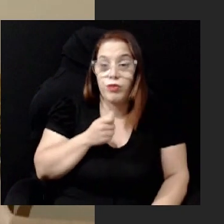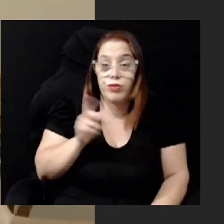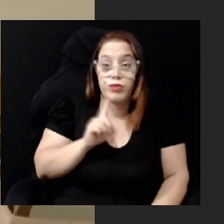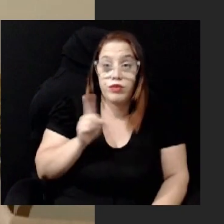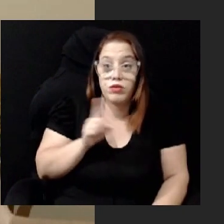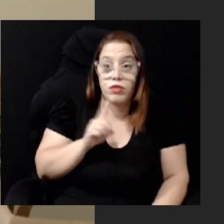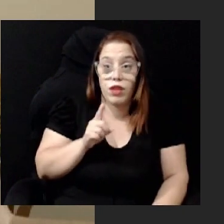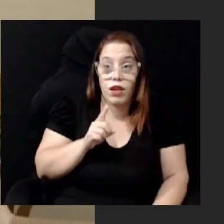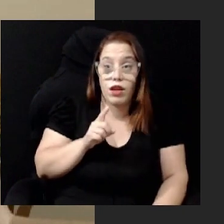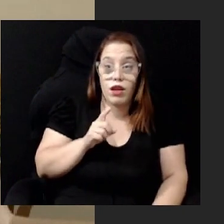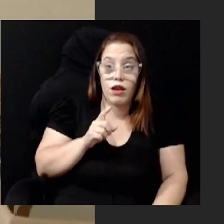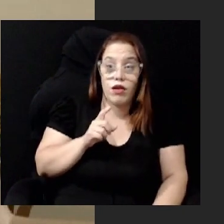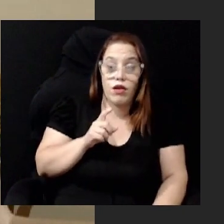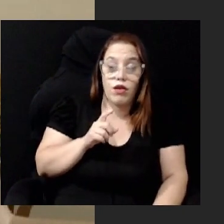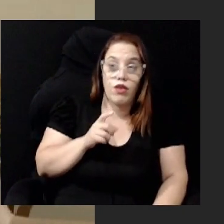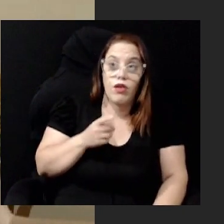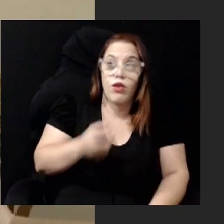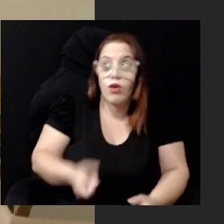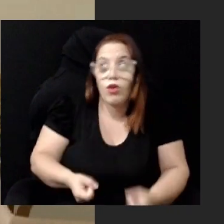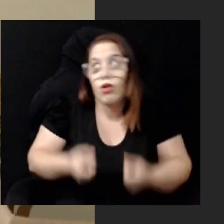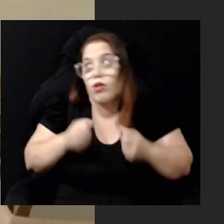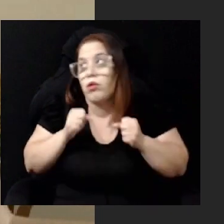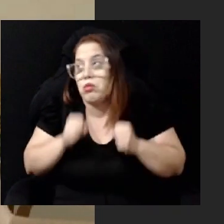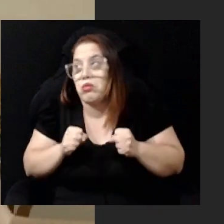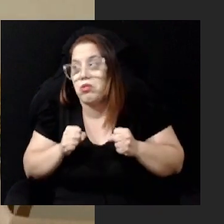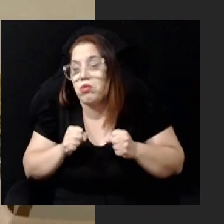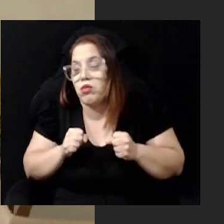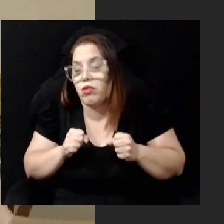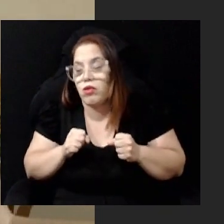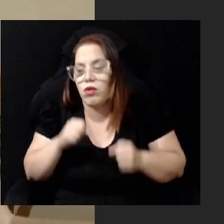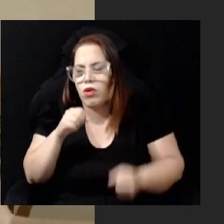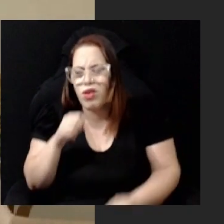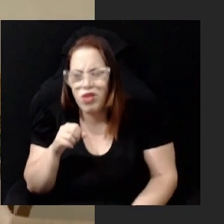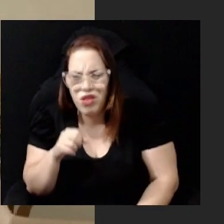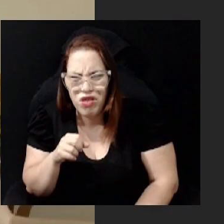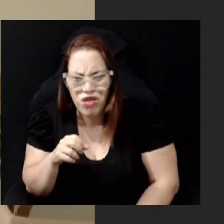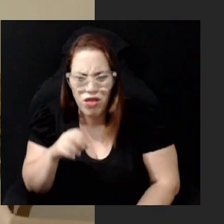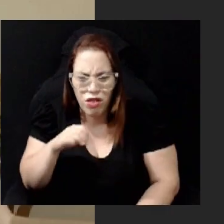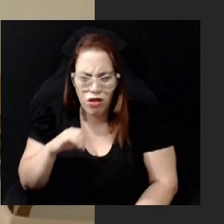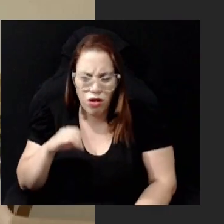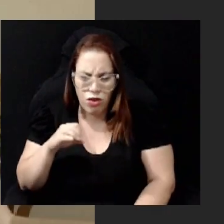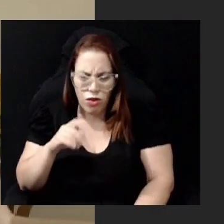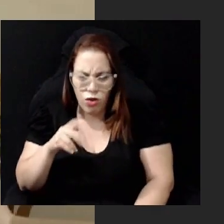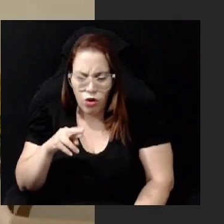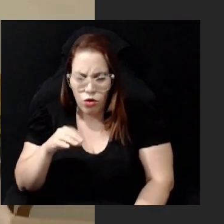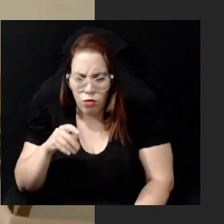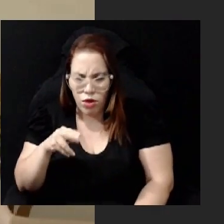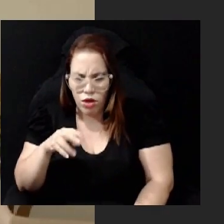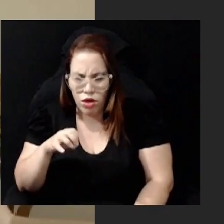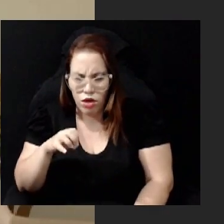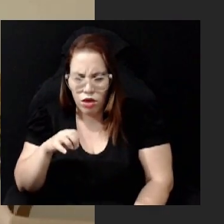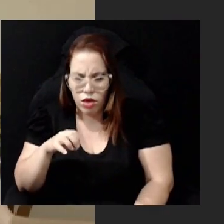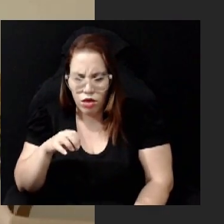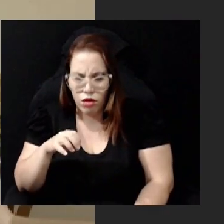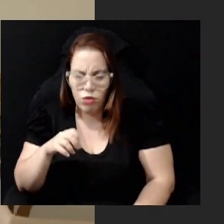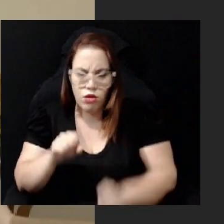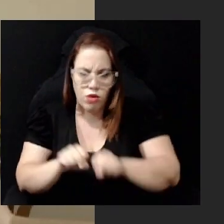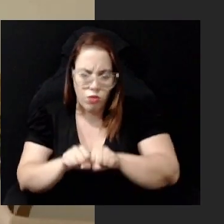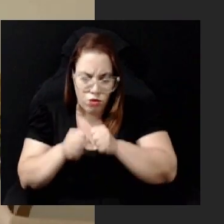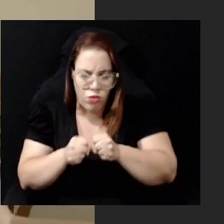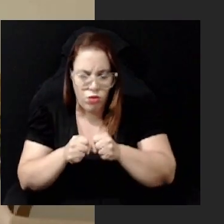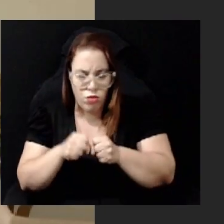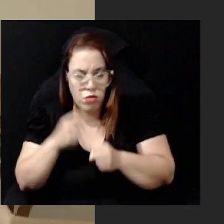maioria das vezes não vai ser, pode ser uma osteomielite, que é uma infecção dos ossos, pode ter uma fratura que